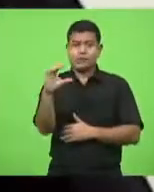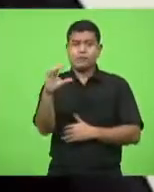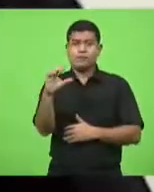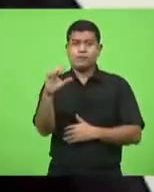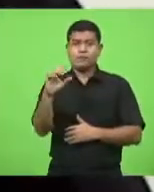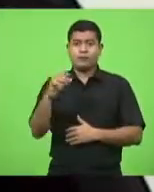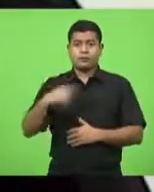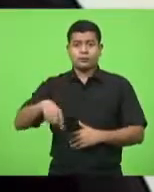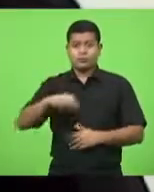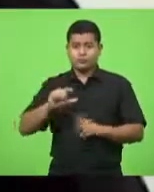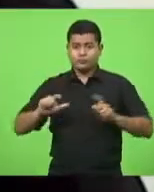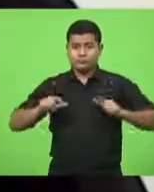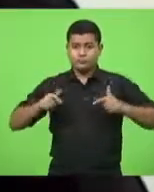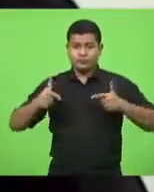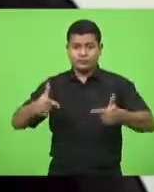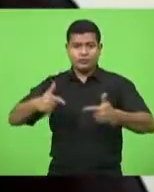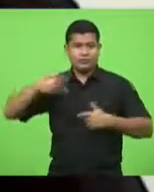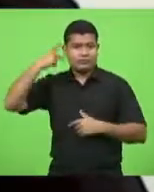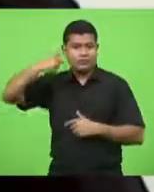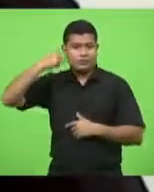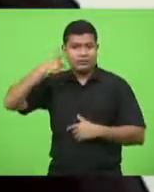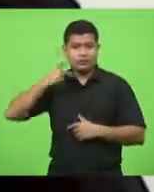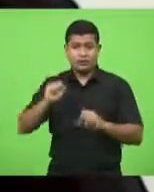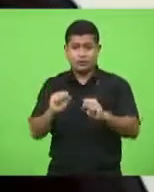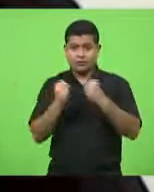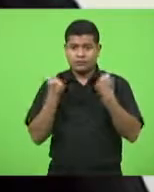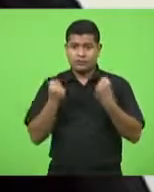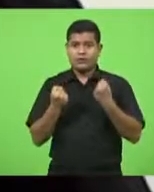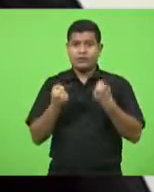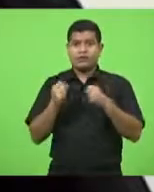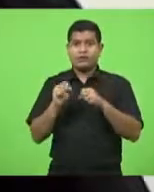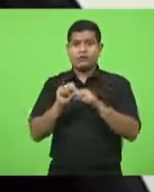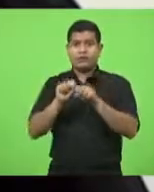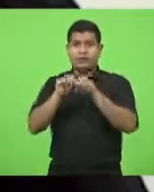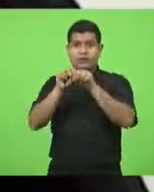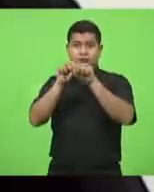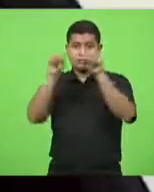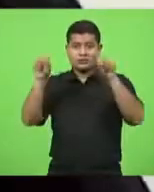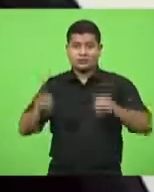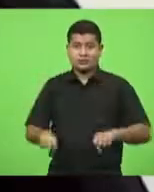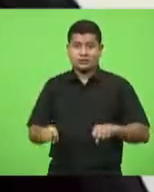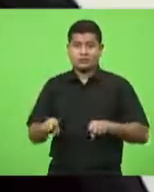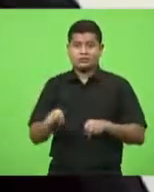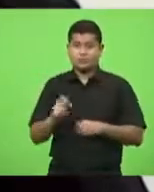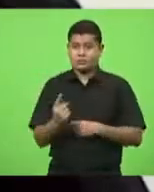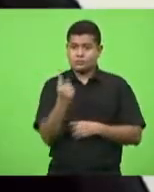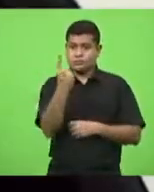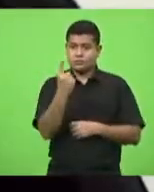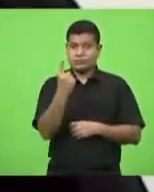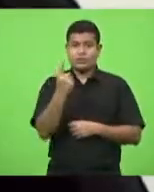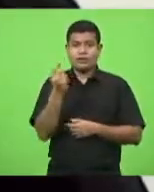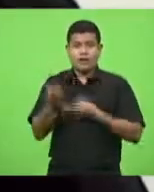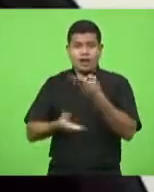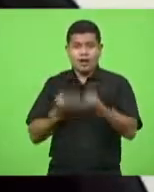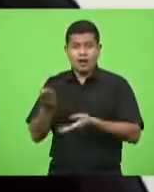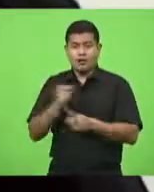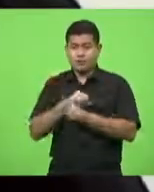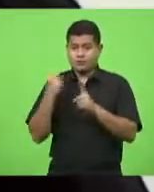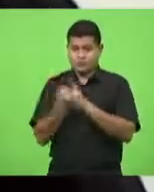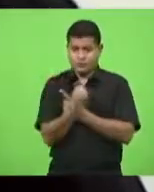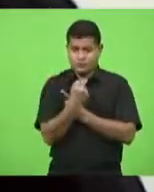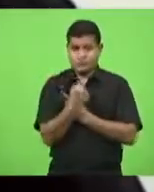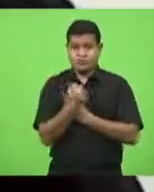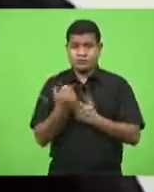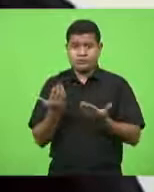nossa Frente Parlamentar em Defesa do Sistema Único da Assistência Social e o Comitê SUS Covid-19 em Defesa da